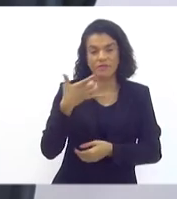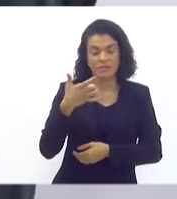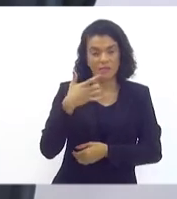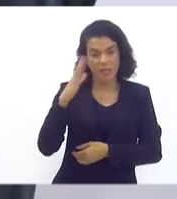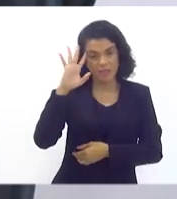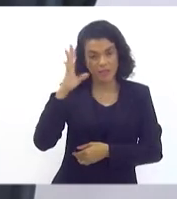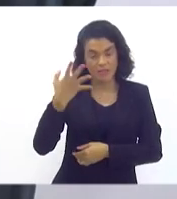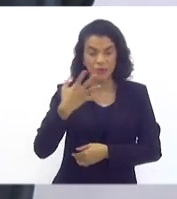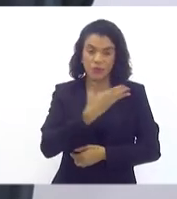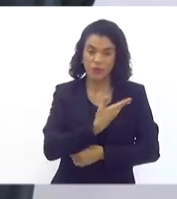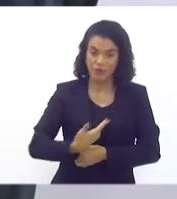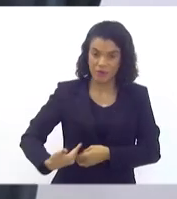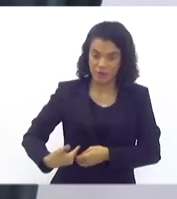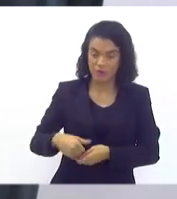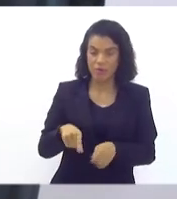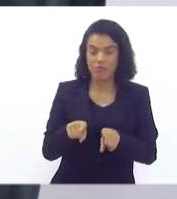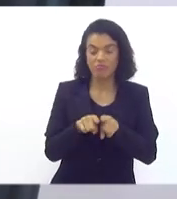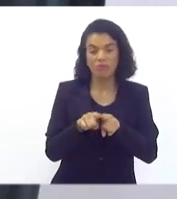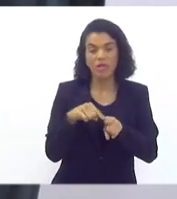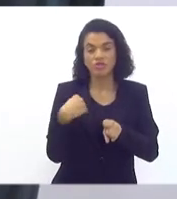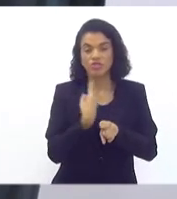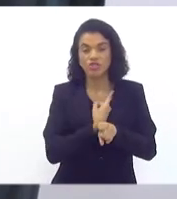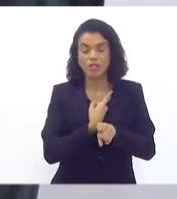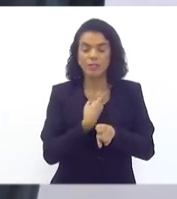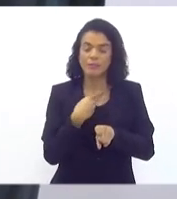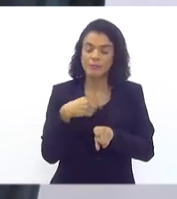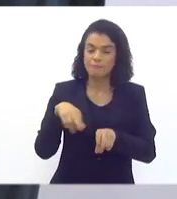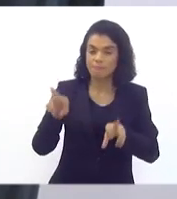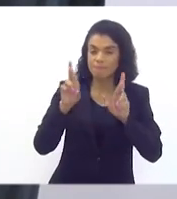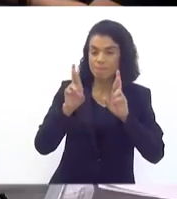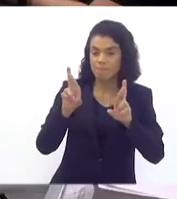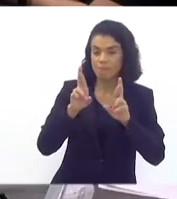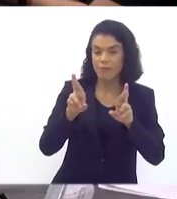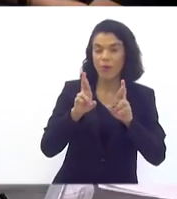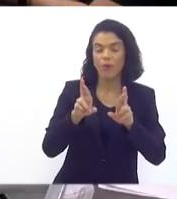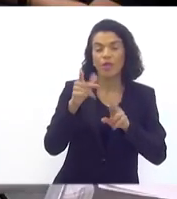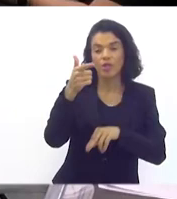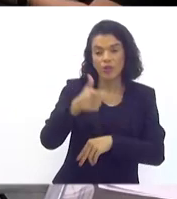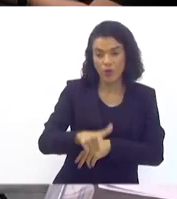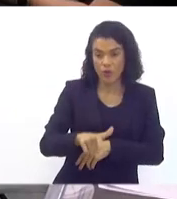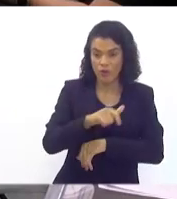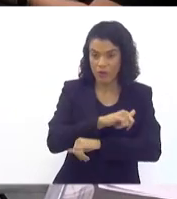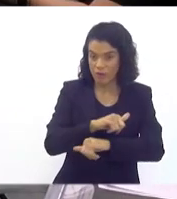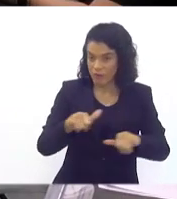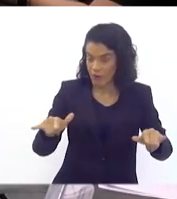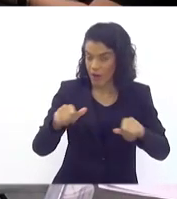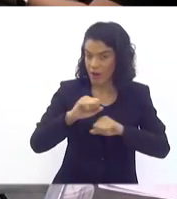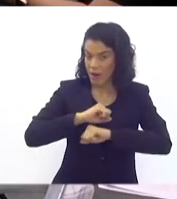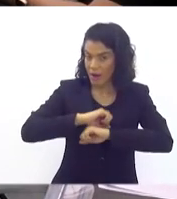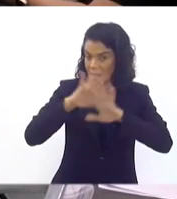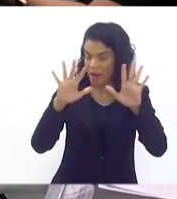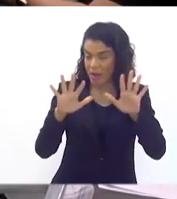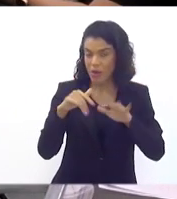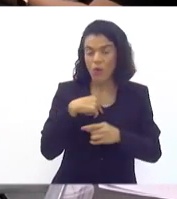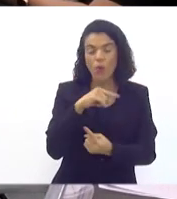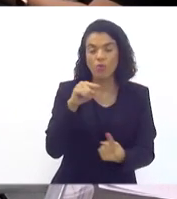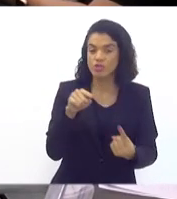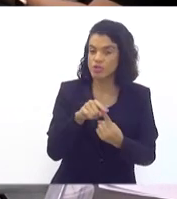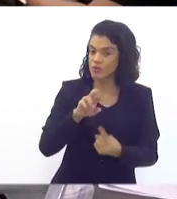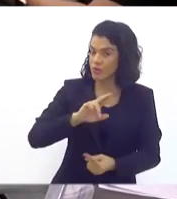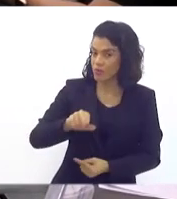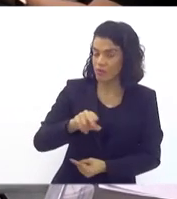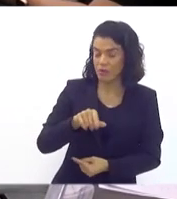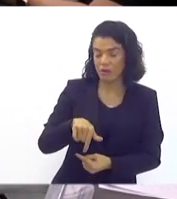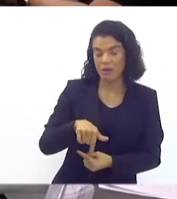governador e o que a gente pretende ao final eh em primeiro lugar afastar mais uma vez dizendo de forma clara e objetiva qualquer intuito dessa casa